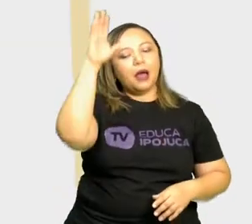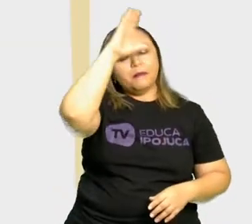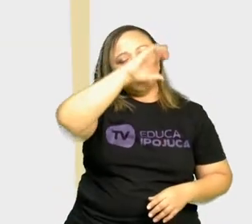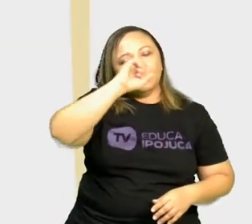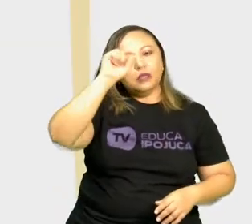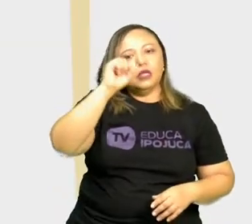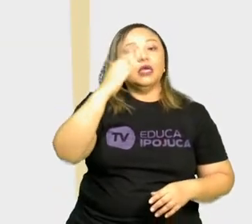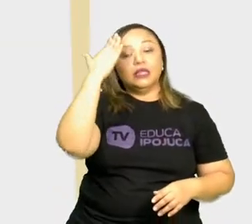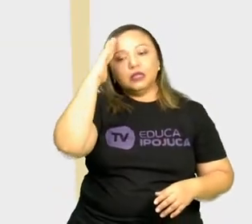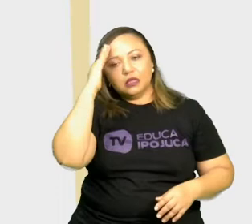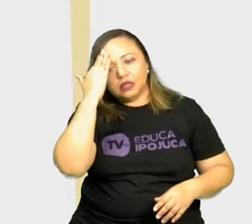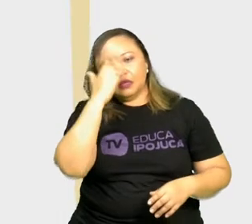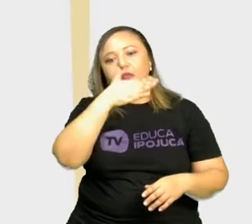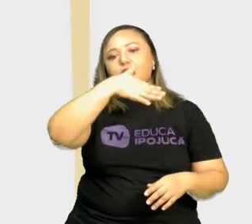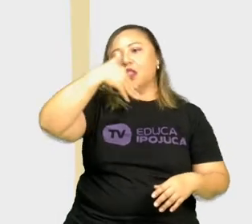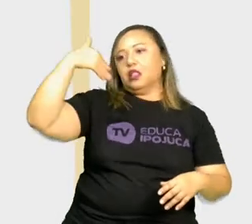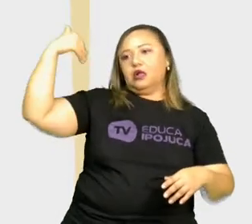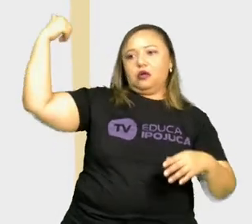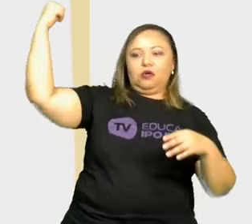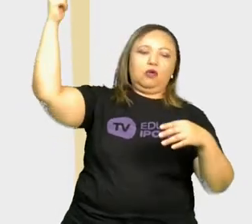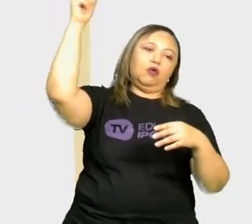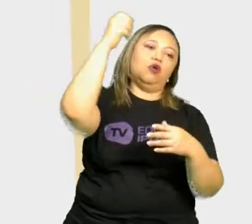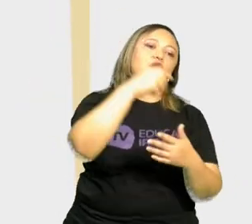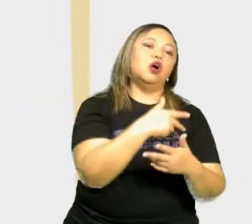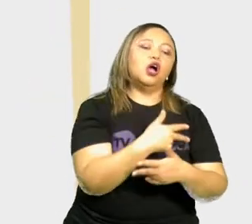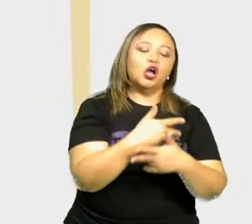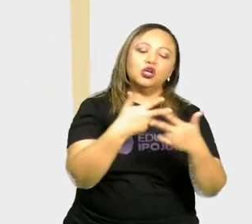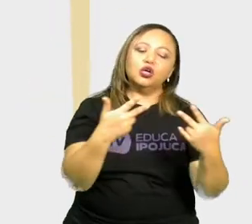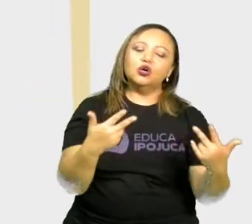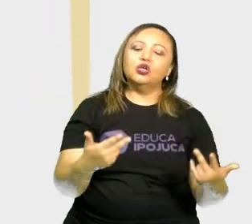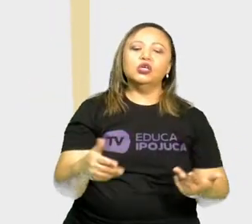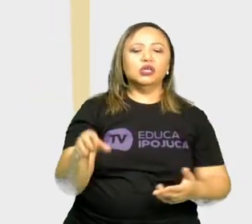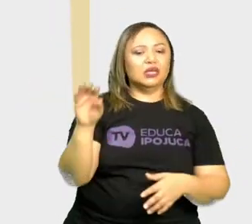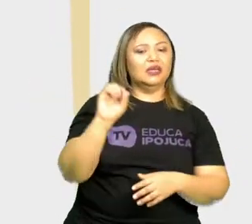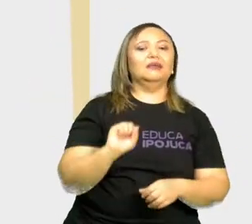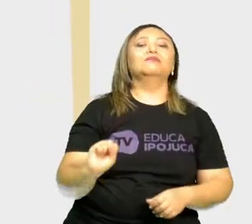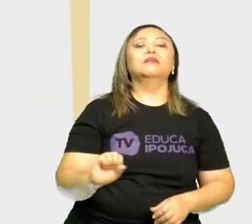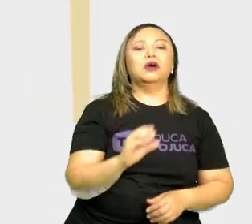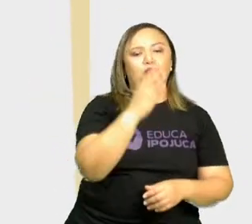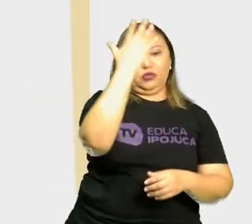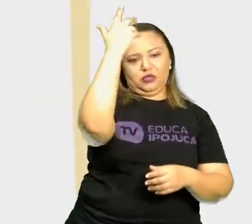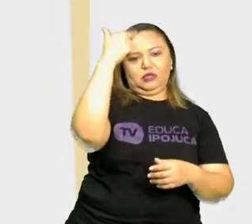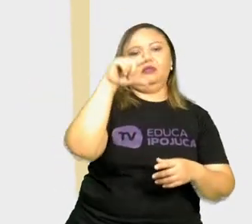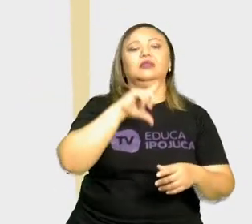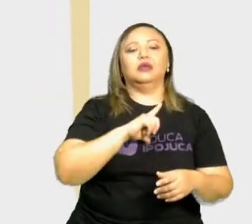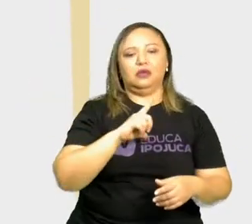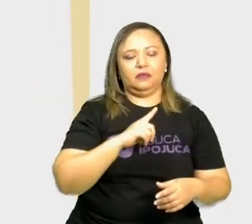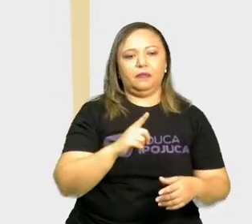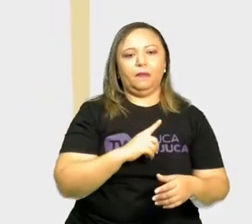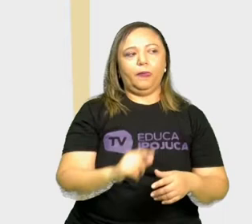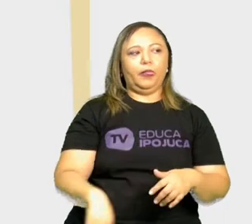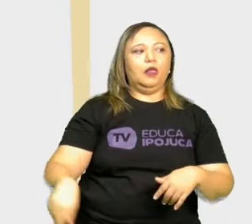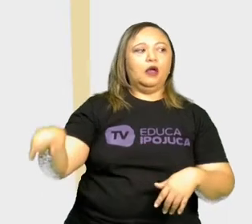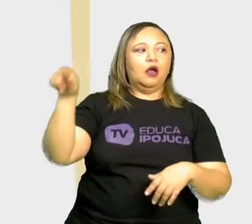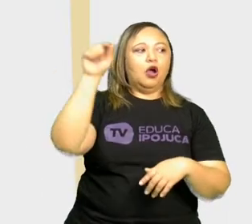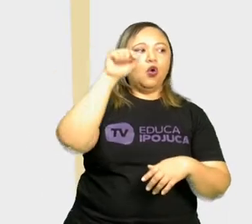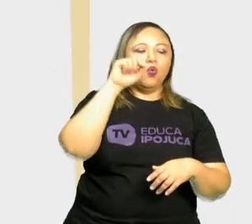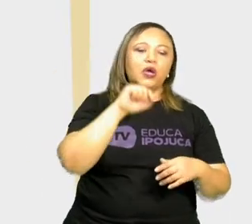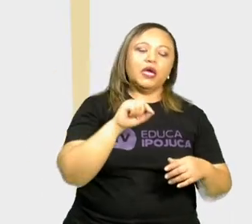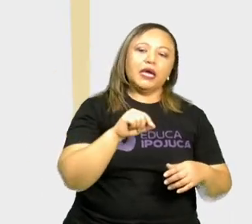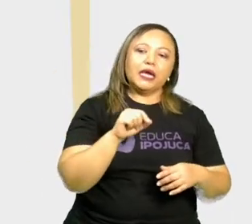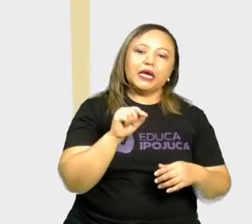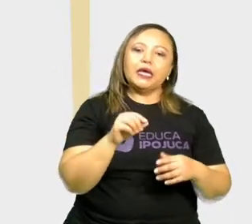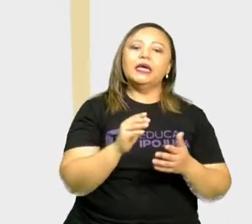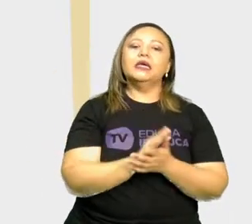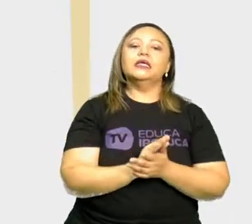a dizer. Sabem qual é o jogo das escondidas? Certo? O que se passa neste momento é